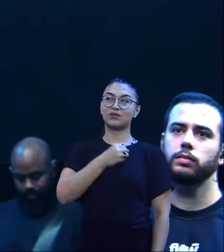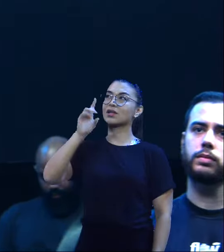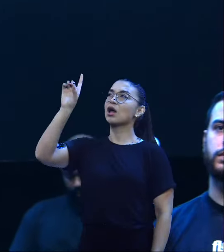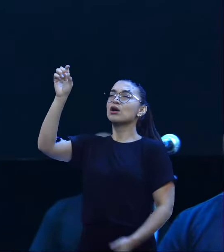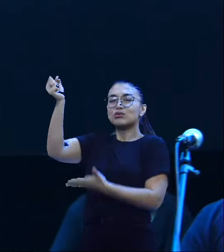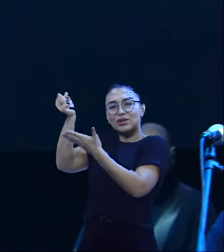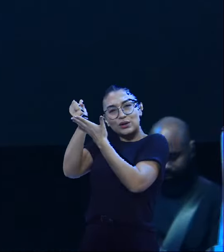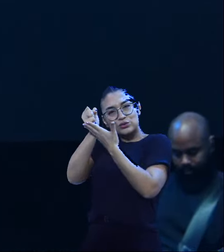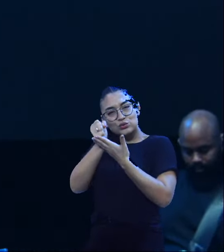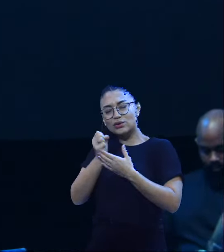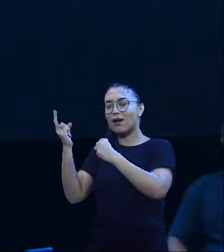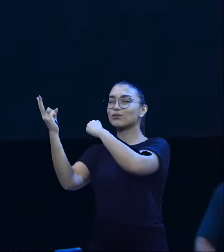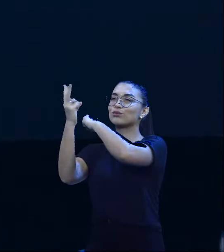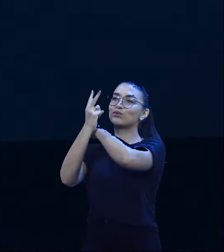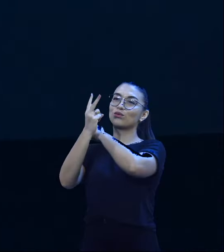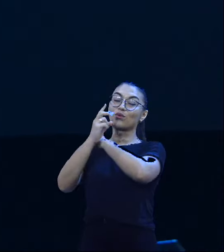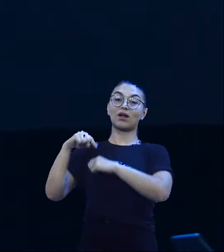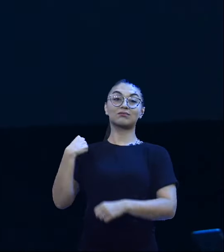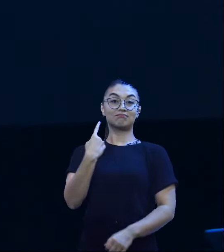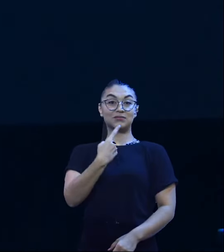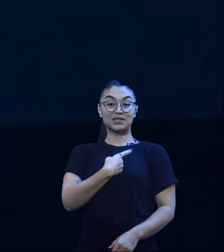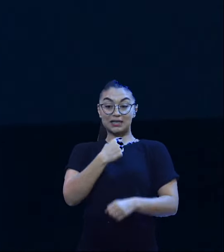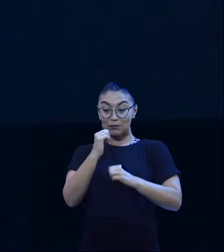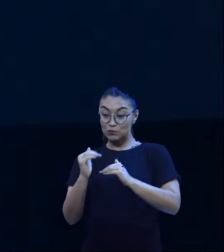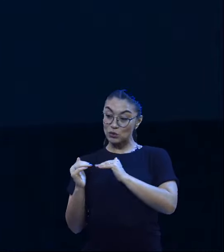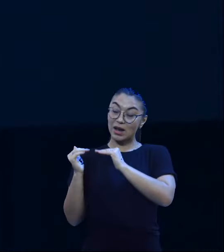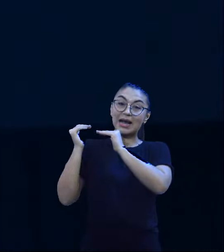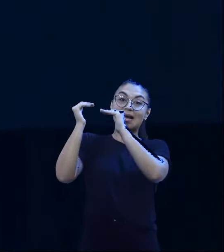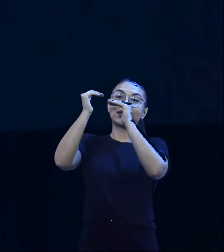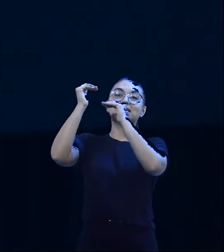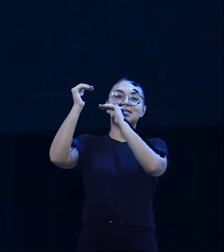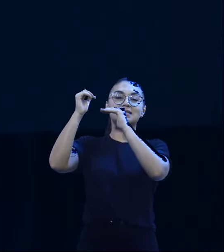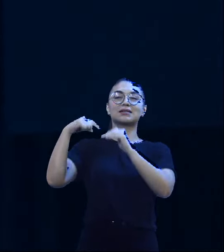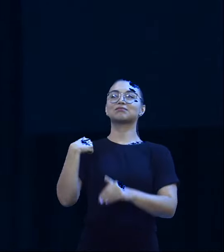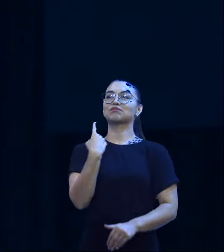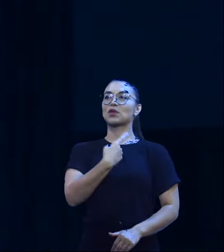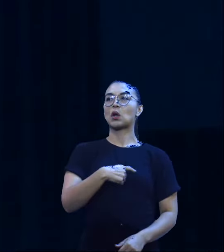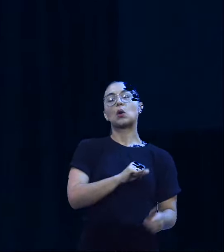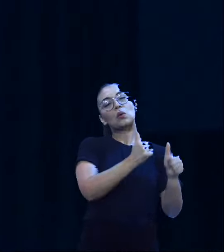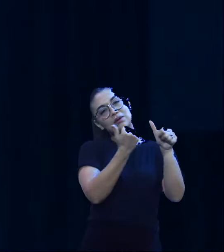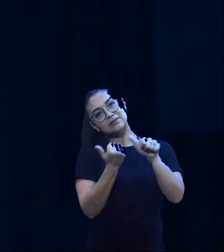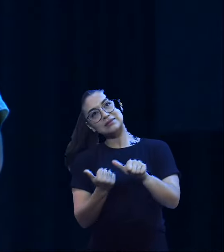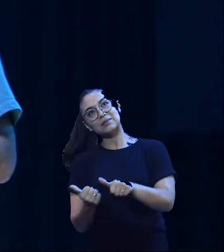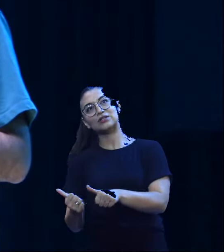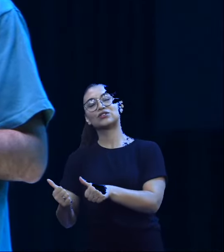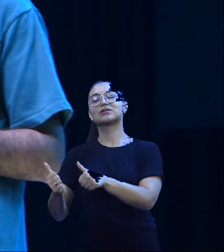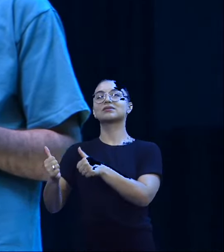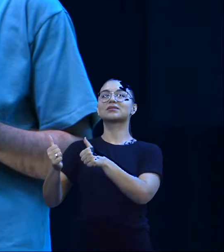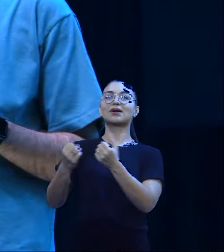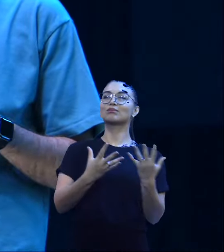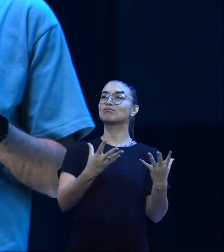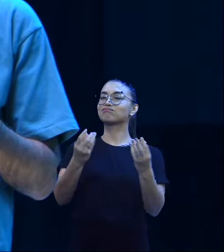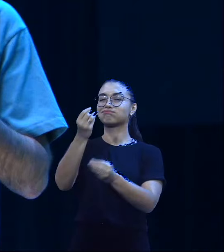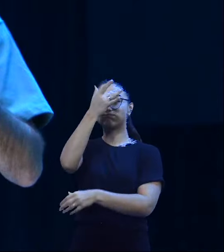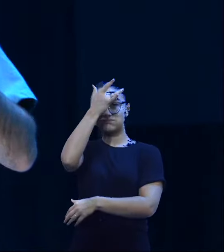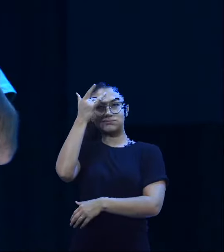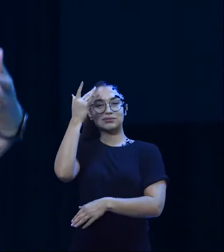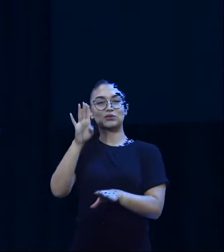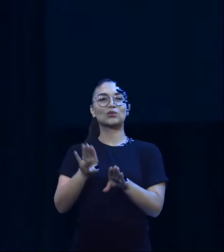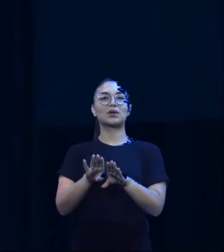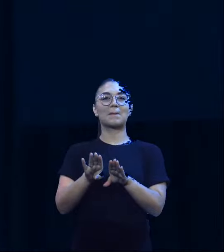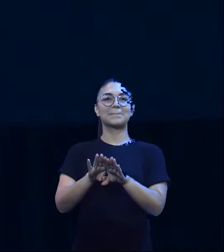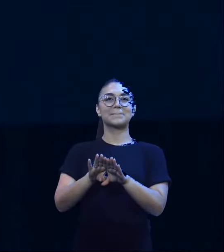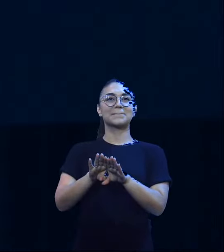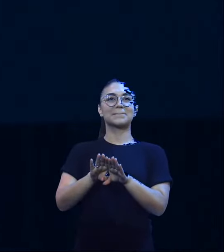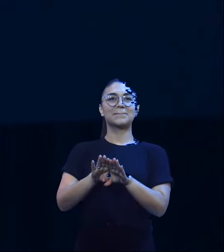cuidado de nós. A gente tem crescido. Nós batizamos muito, crescemos. Sabe, nós tivemos